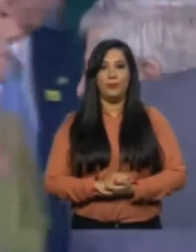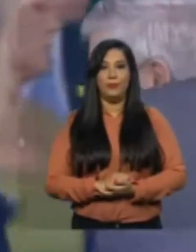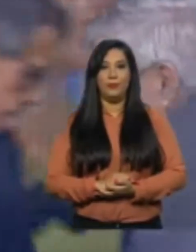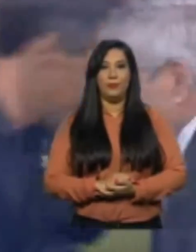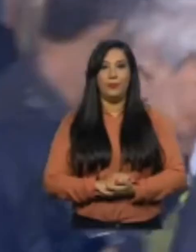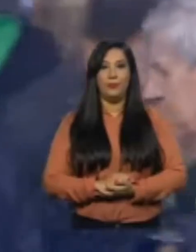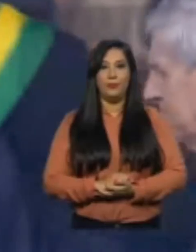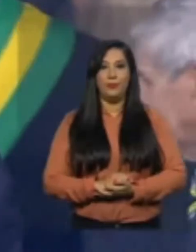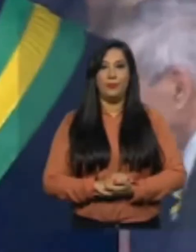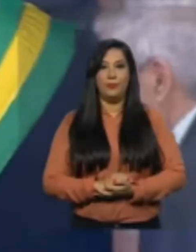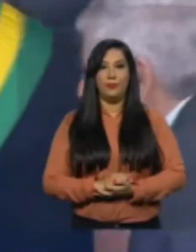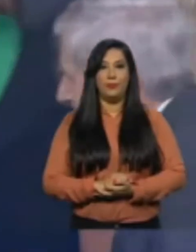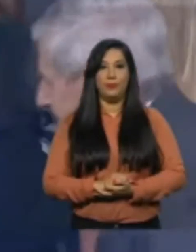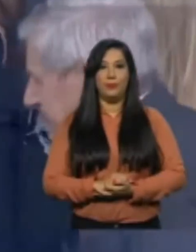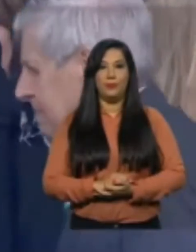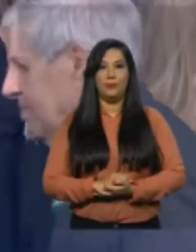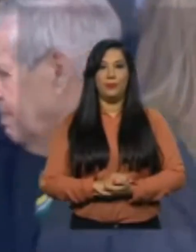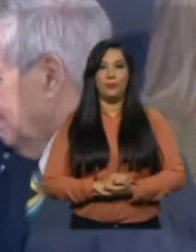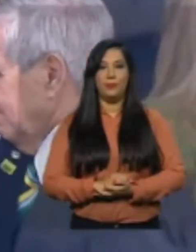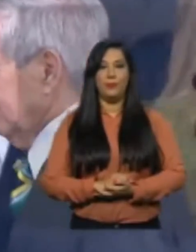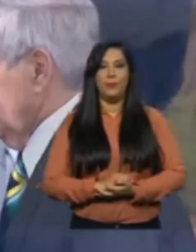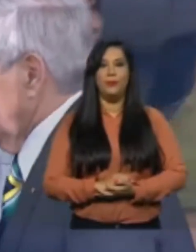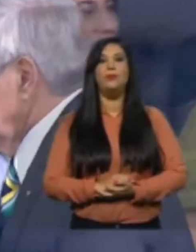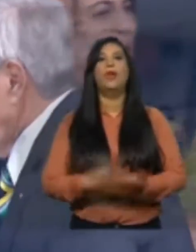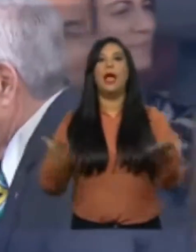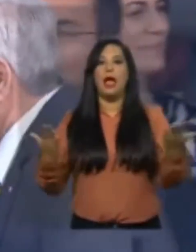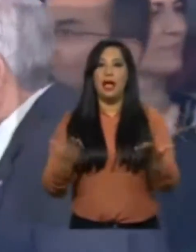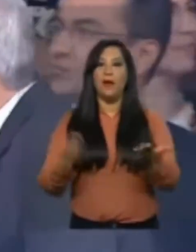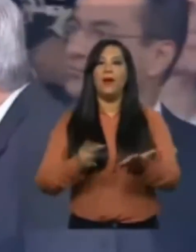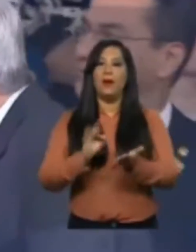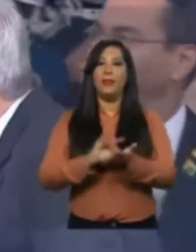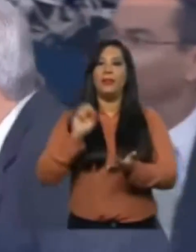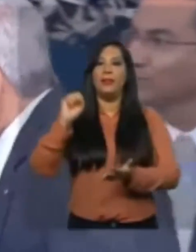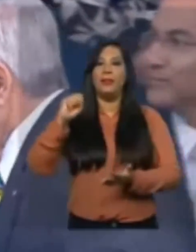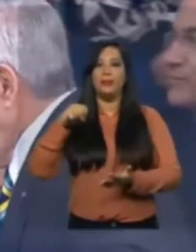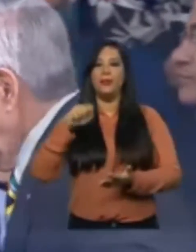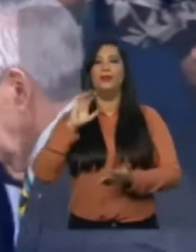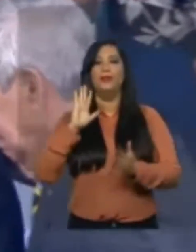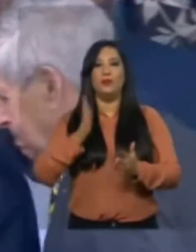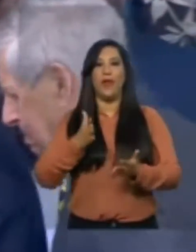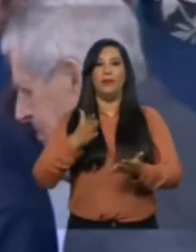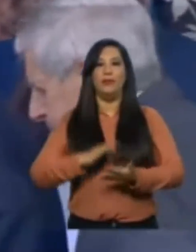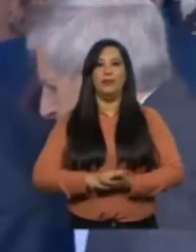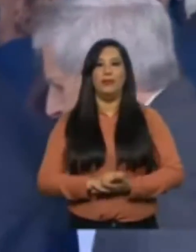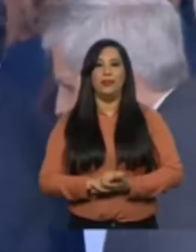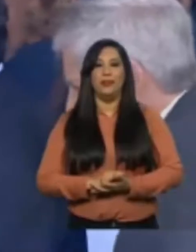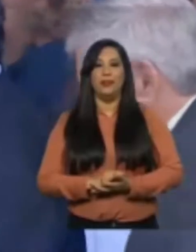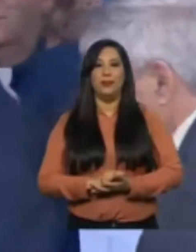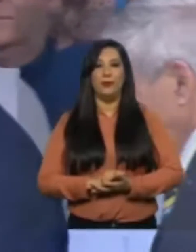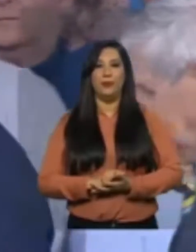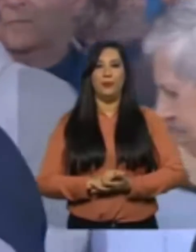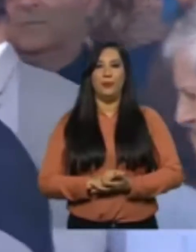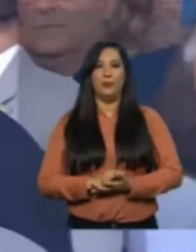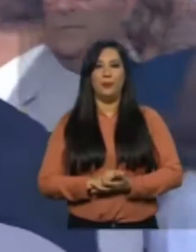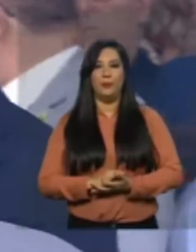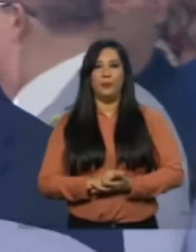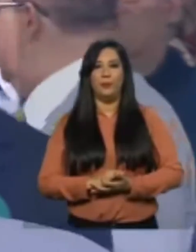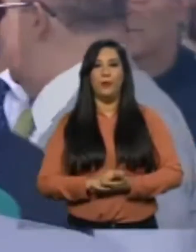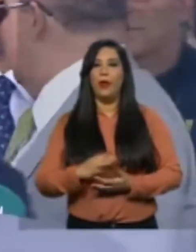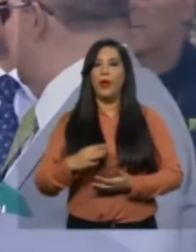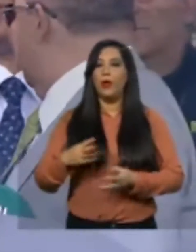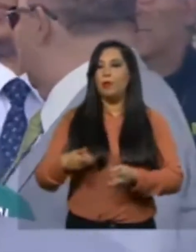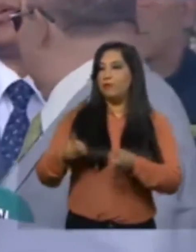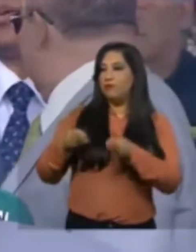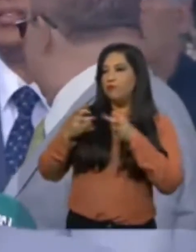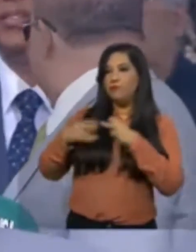Dilma, governo Lula, na realidade, né? O José Dirceu, que em